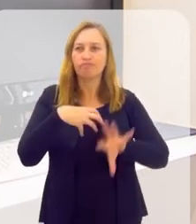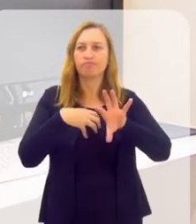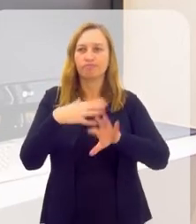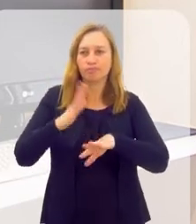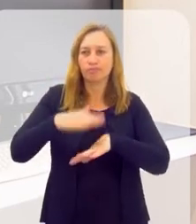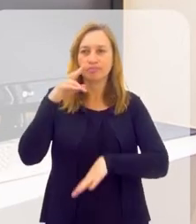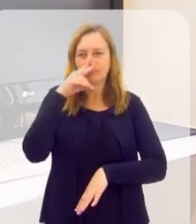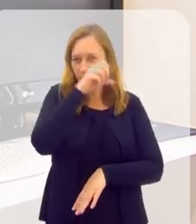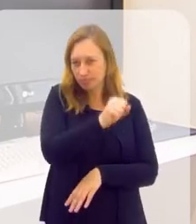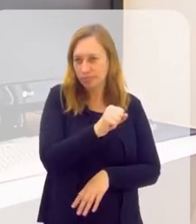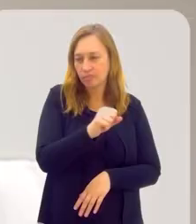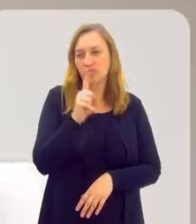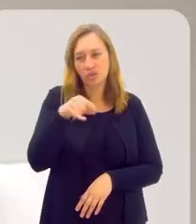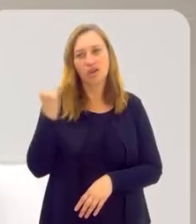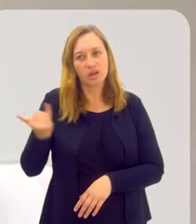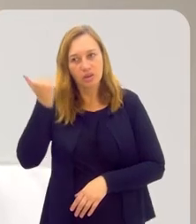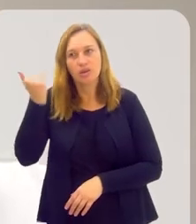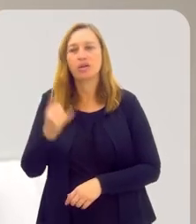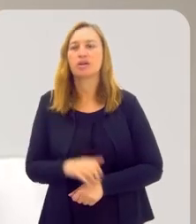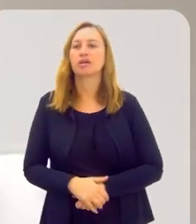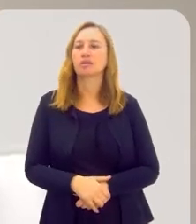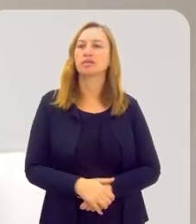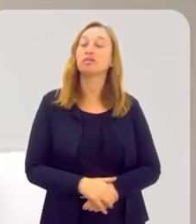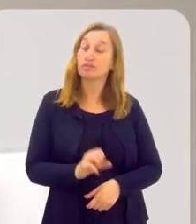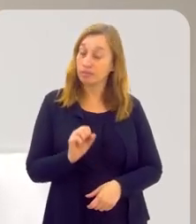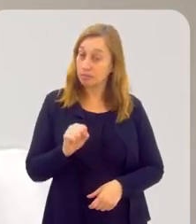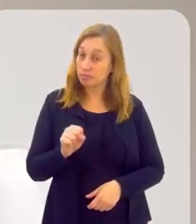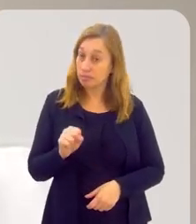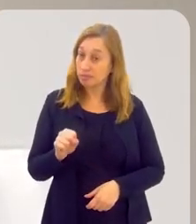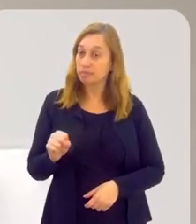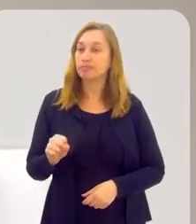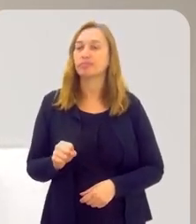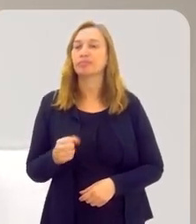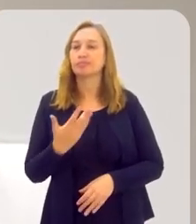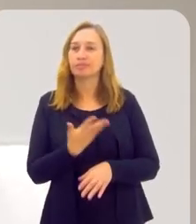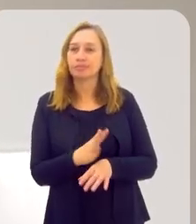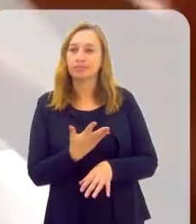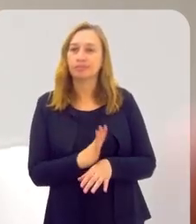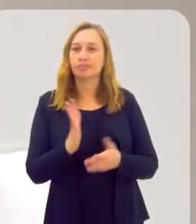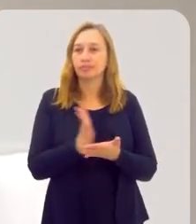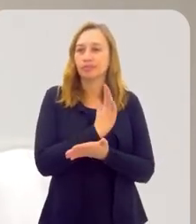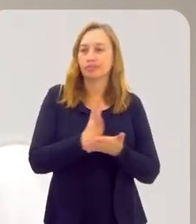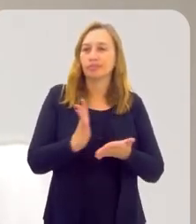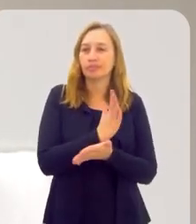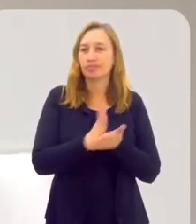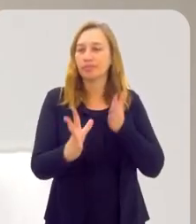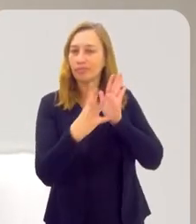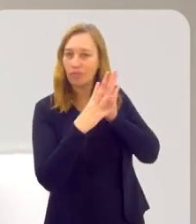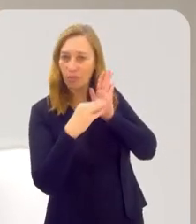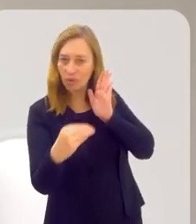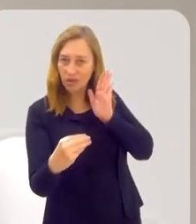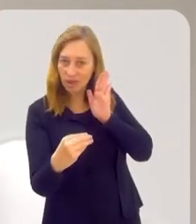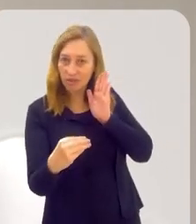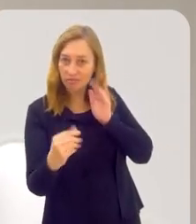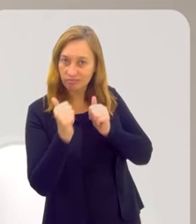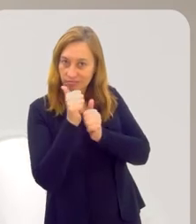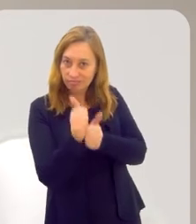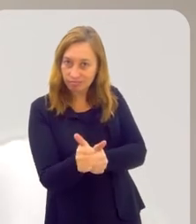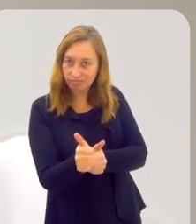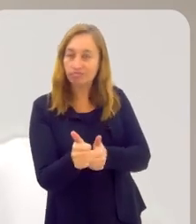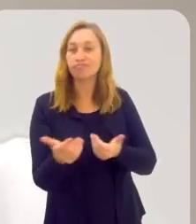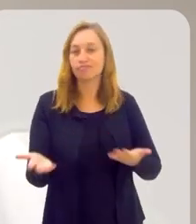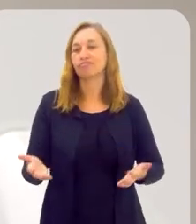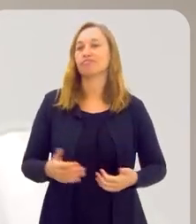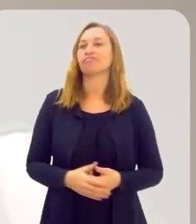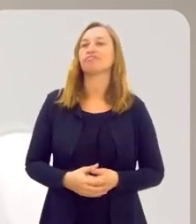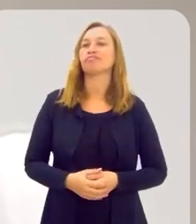muito forte e ela é importante. Sem dúvida. O treinador muitas das vezes é o modelo a seguir, é uma